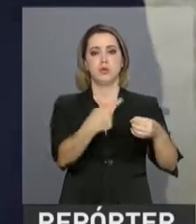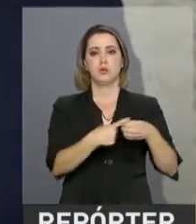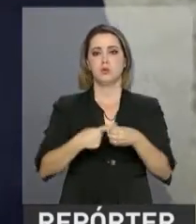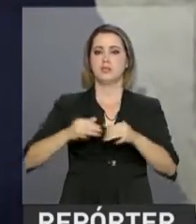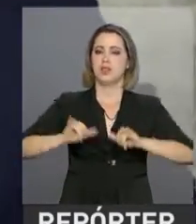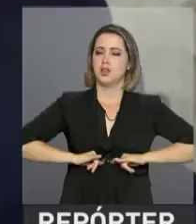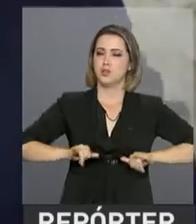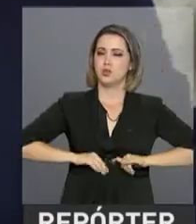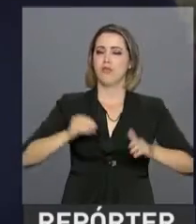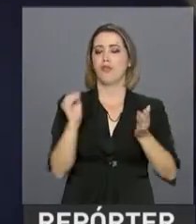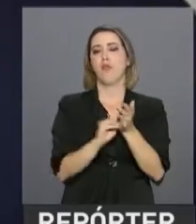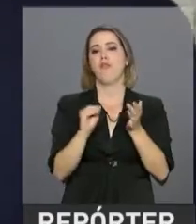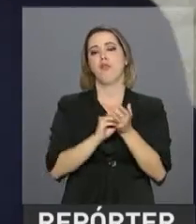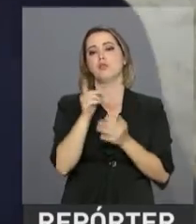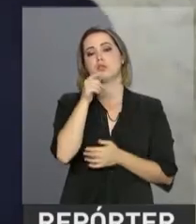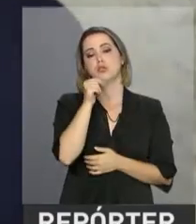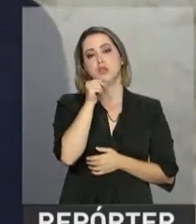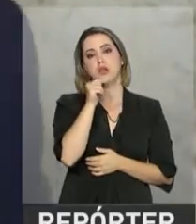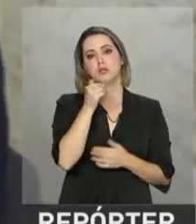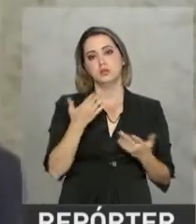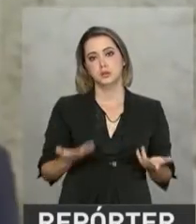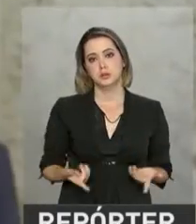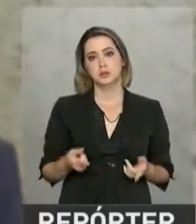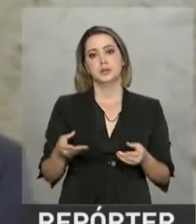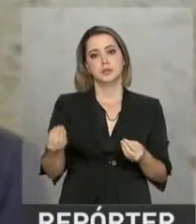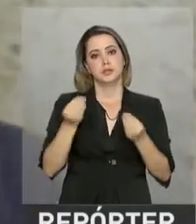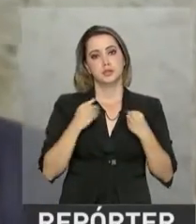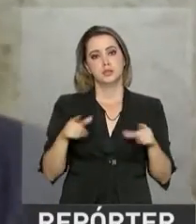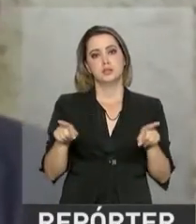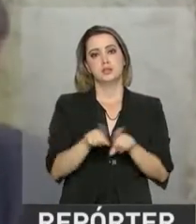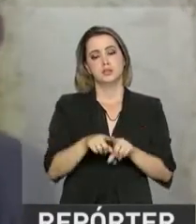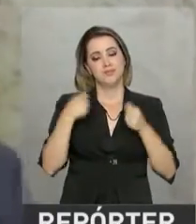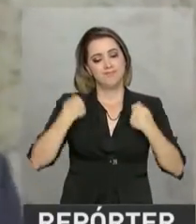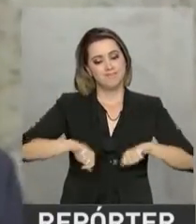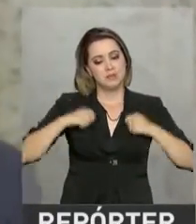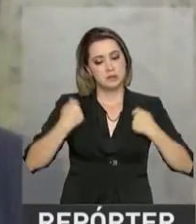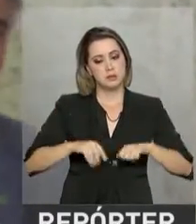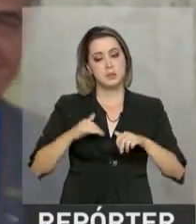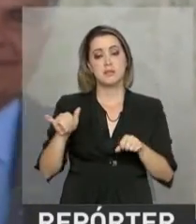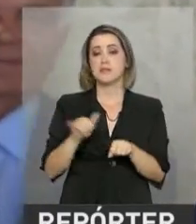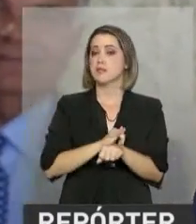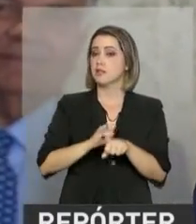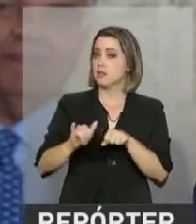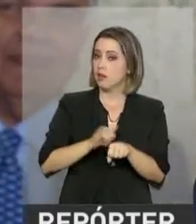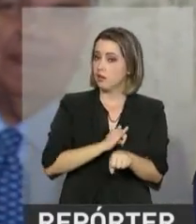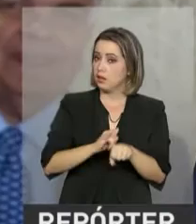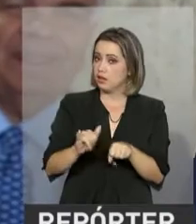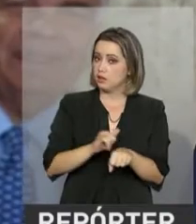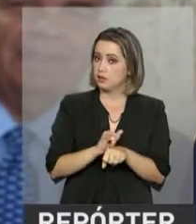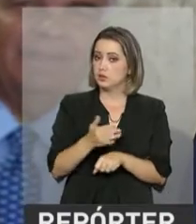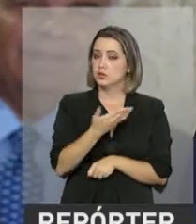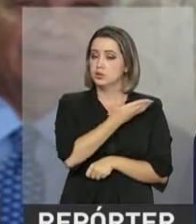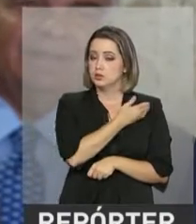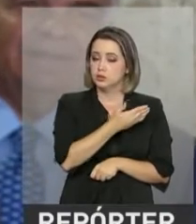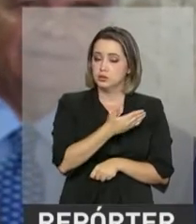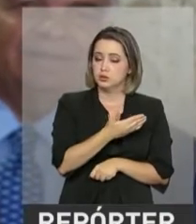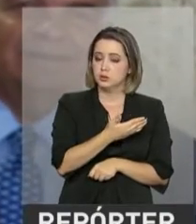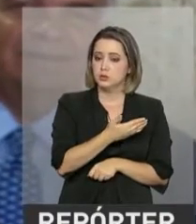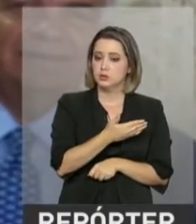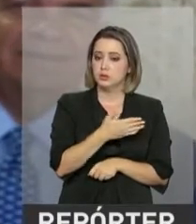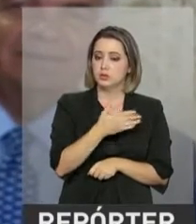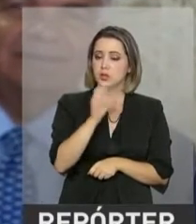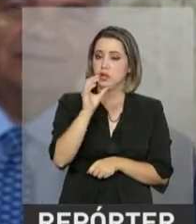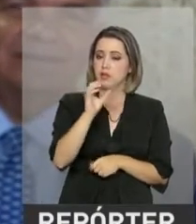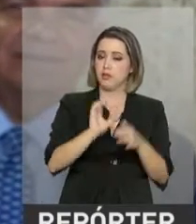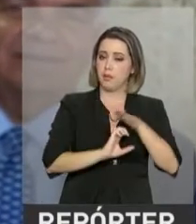com que o abastecimento e contra continente trazem a necessidade de uma estratégia por parte da